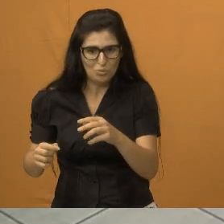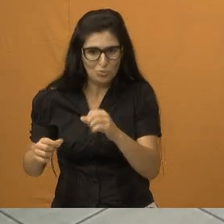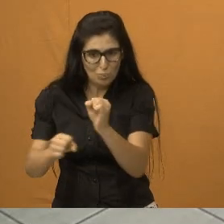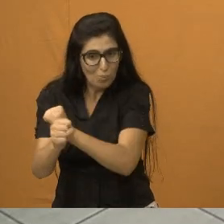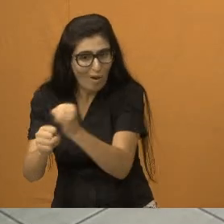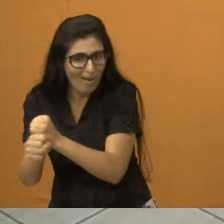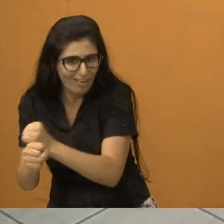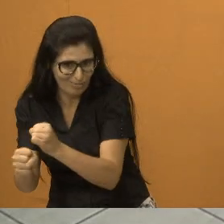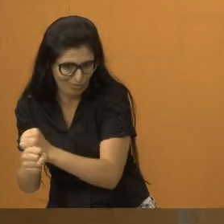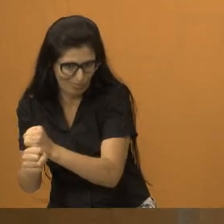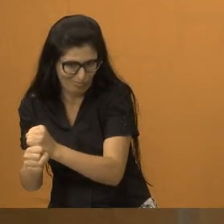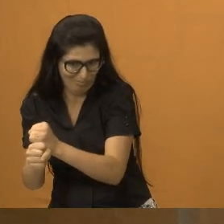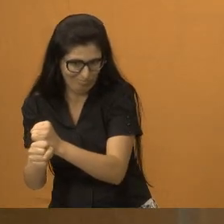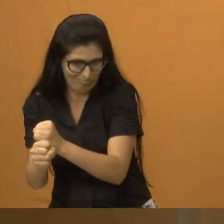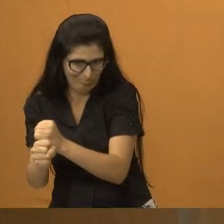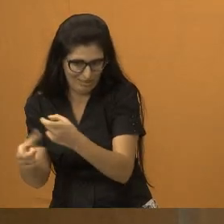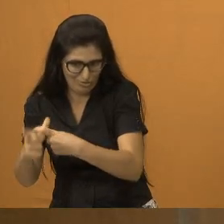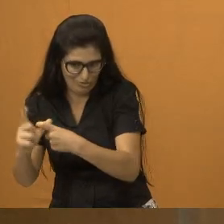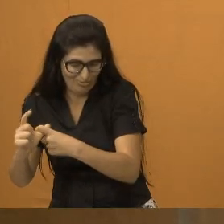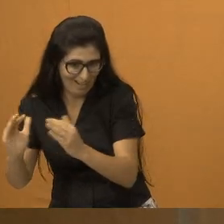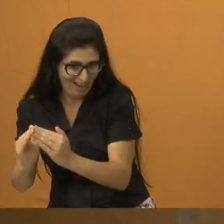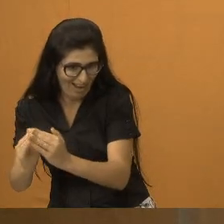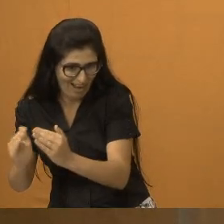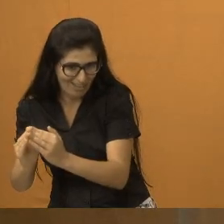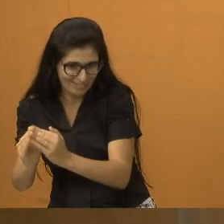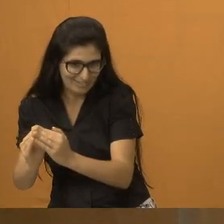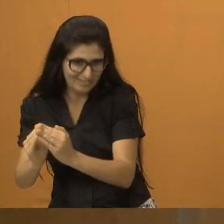estava entendendo a receita do exercício.